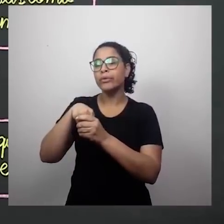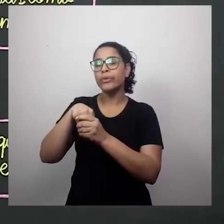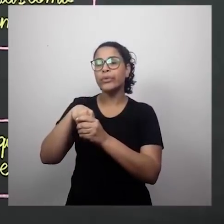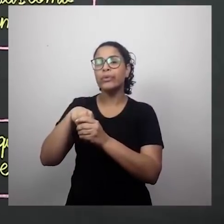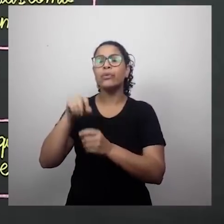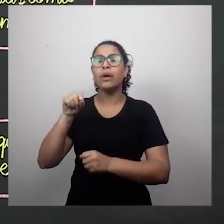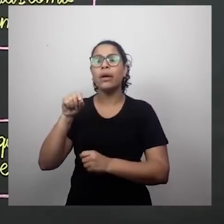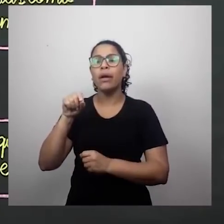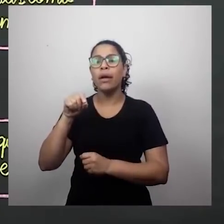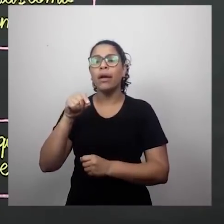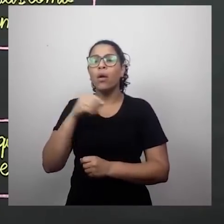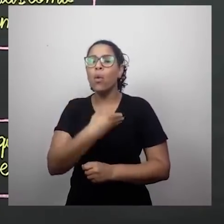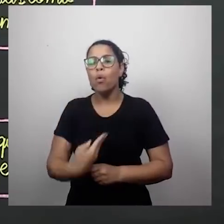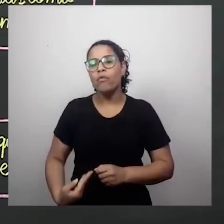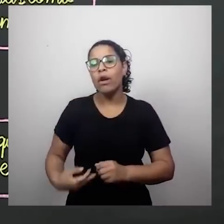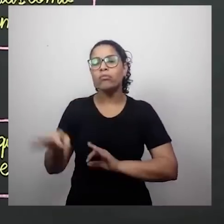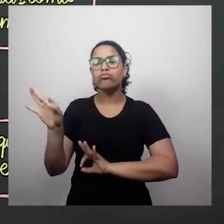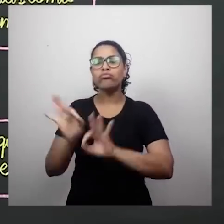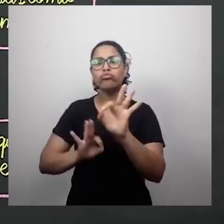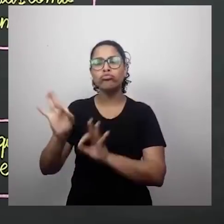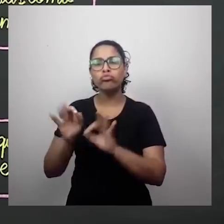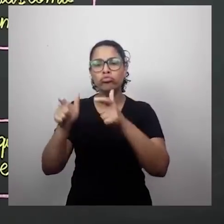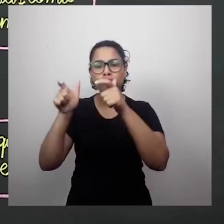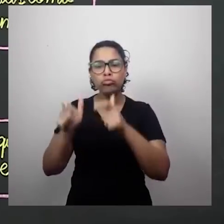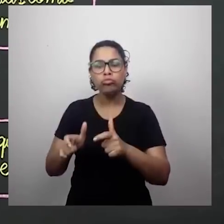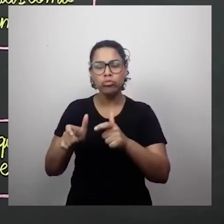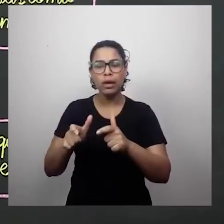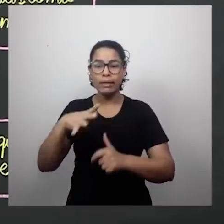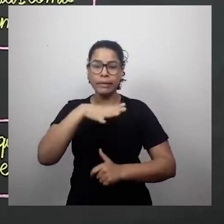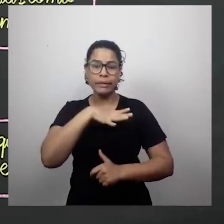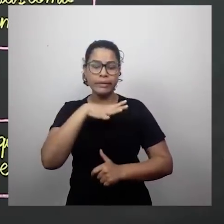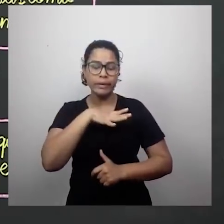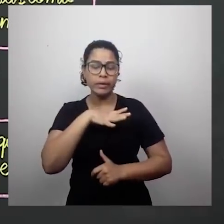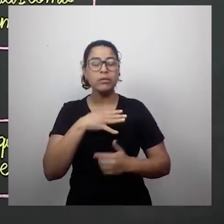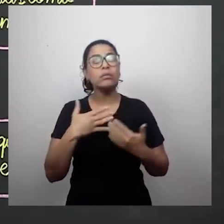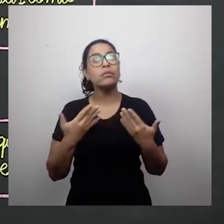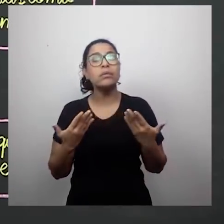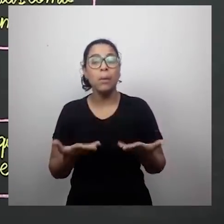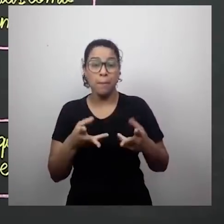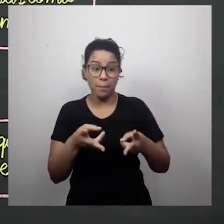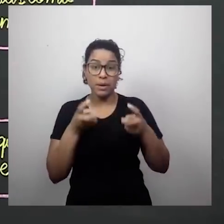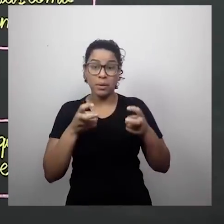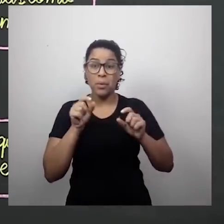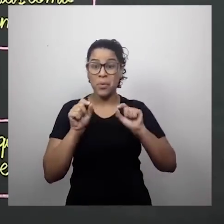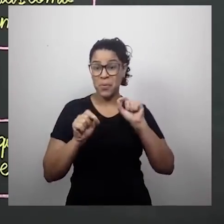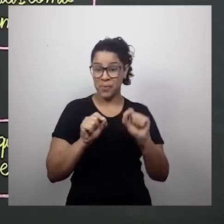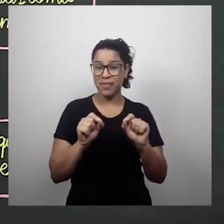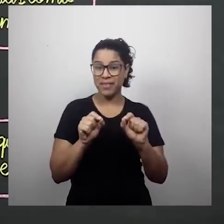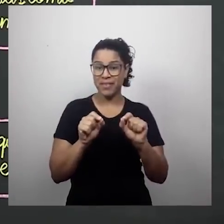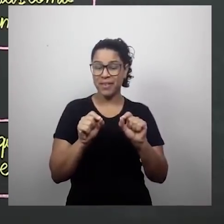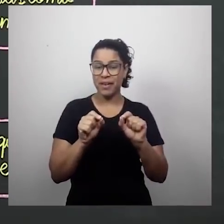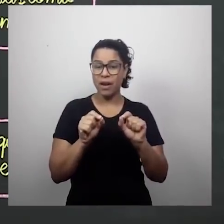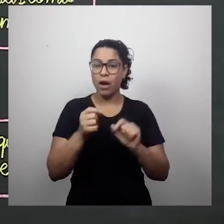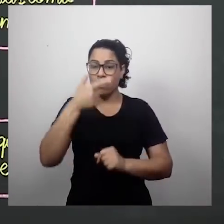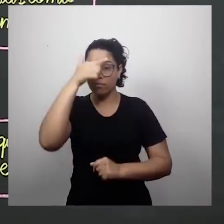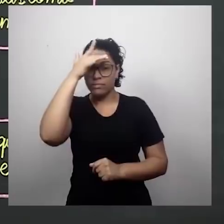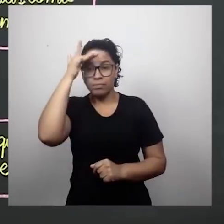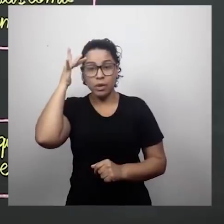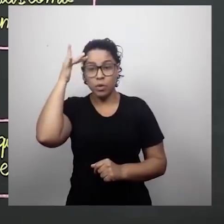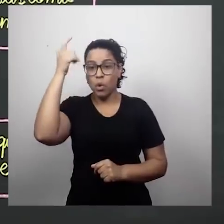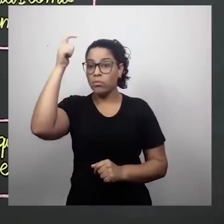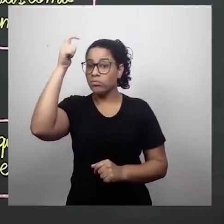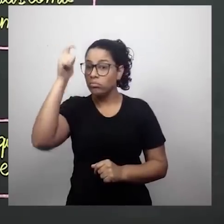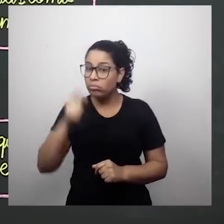ajuste maior naquela organização da cidade, naquele trecho da cidade, ou seja, perceba que a partir do momento quando o jornalista